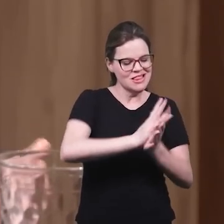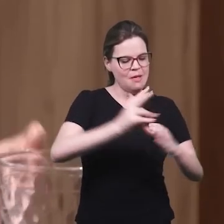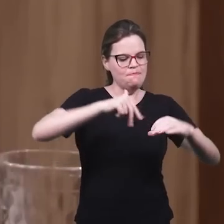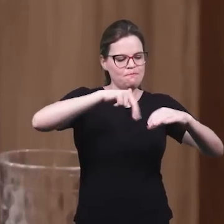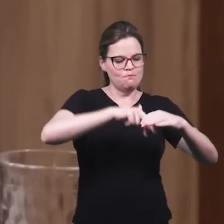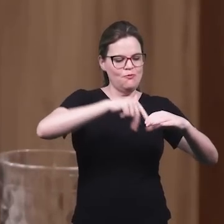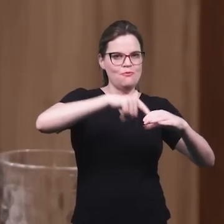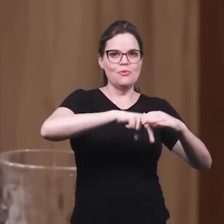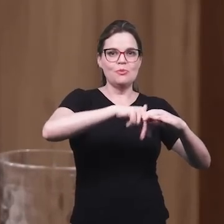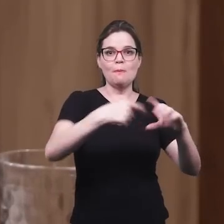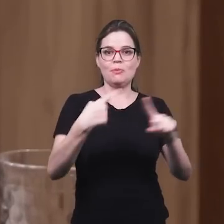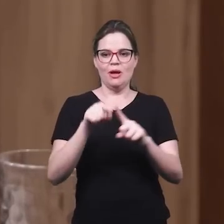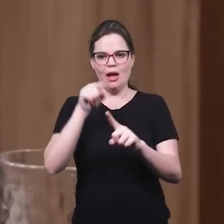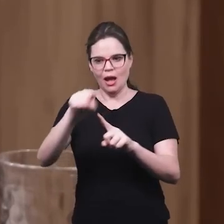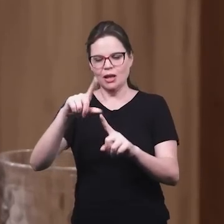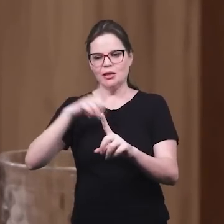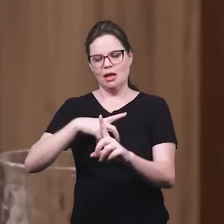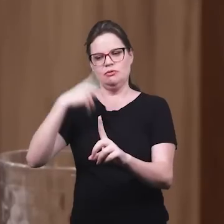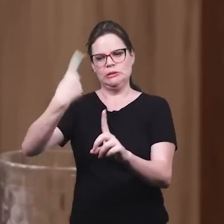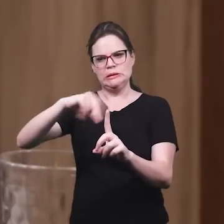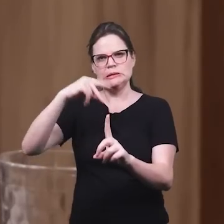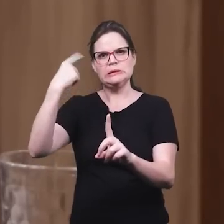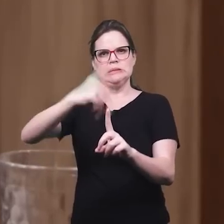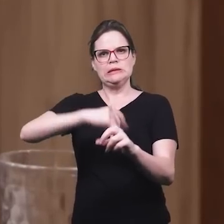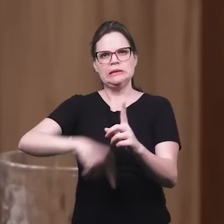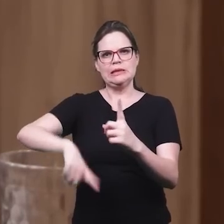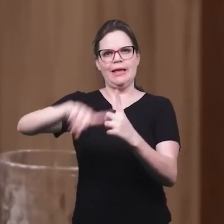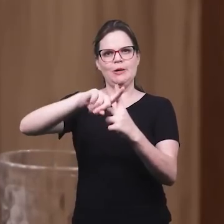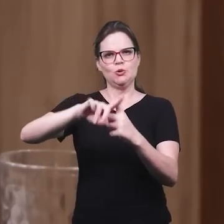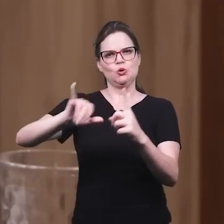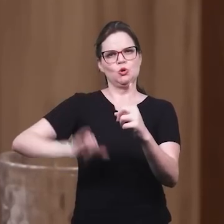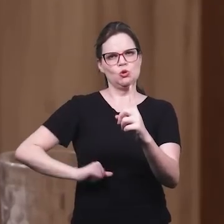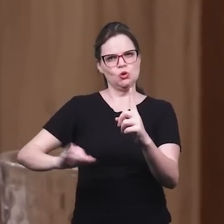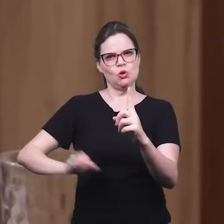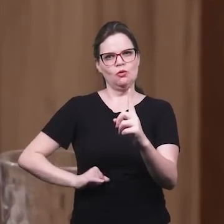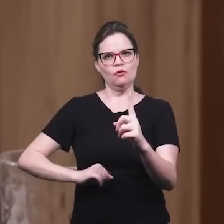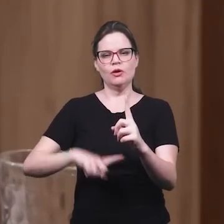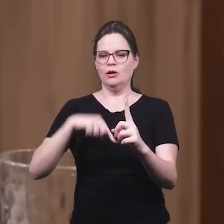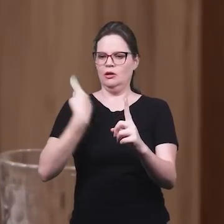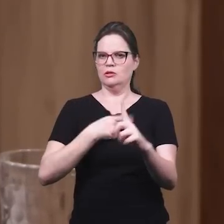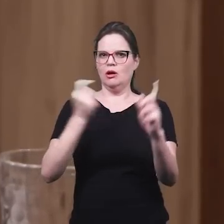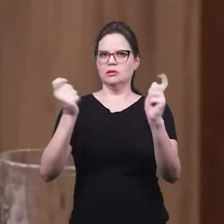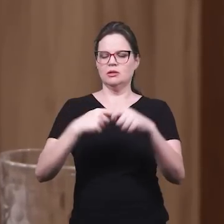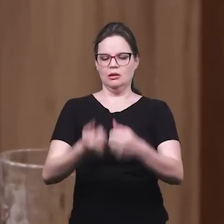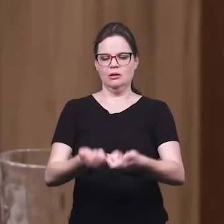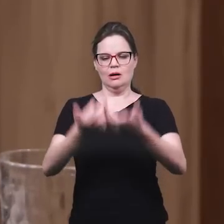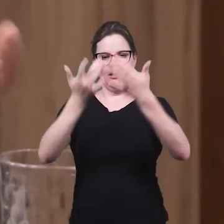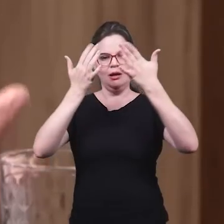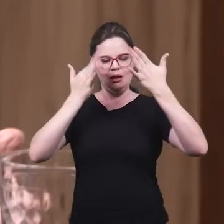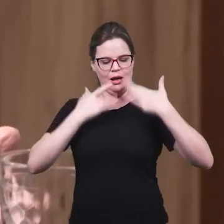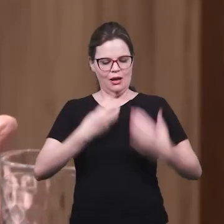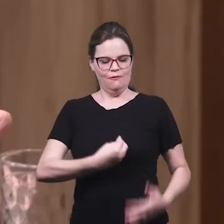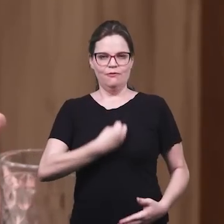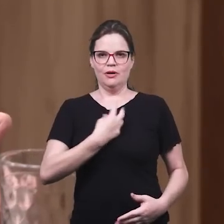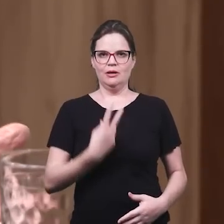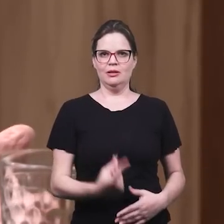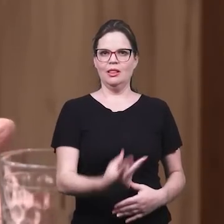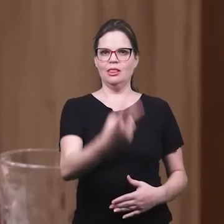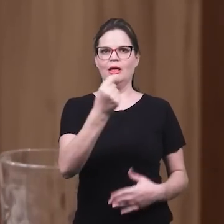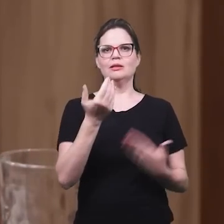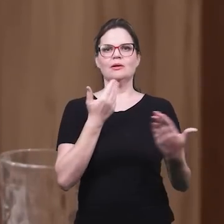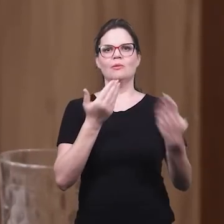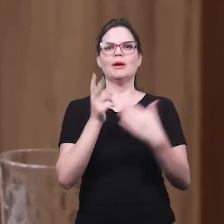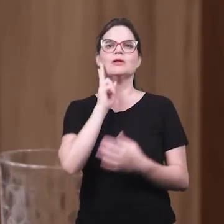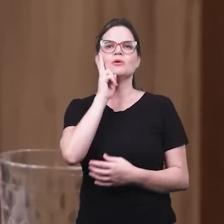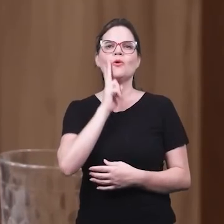pisado, nós então podemos agora beber o vinho da alegria, né? Que é a alegria da vida representada no sangue de Jesus.